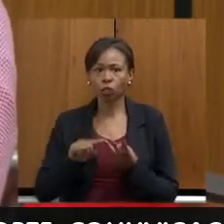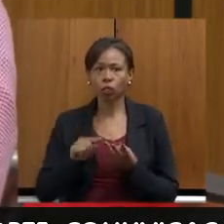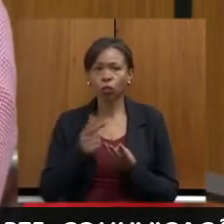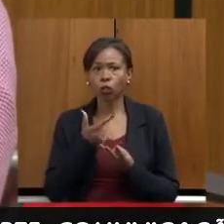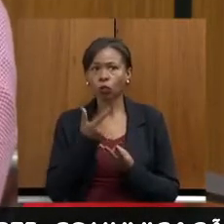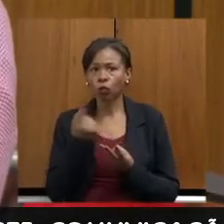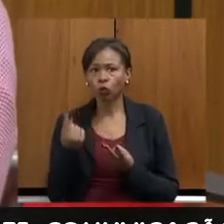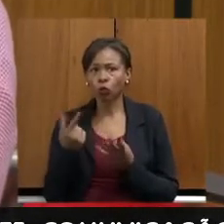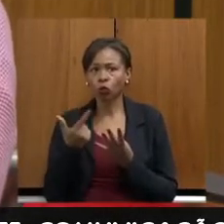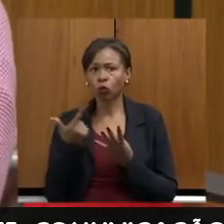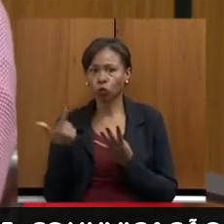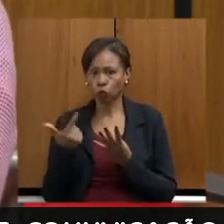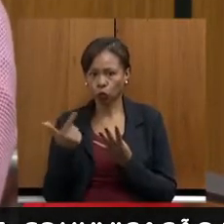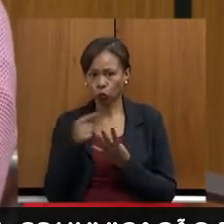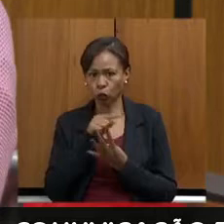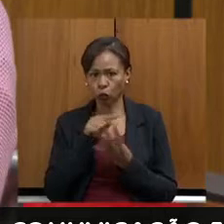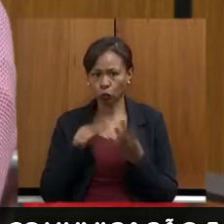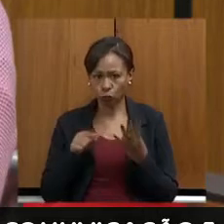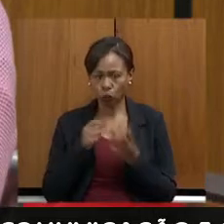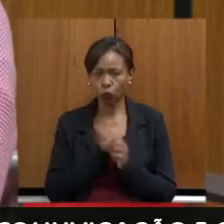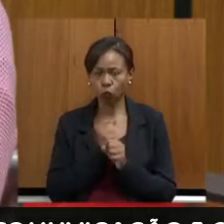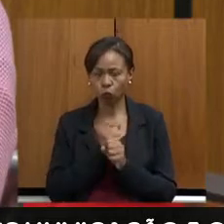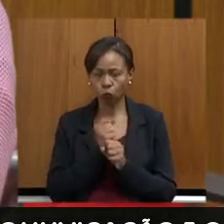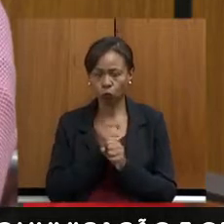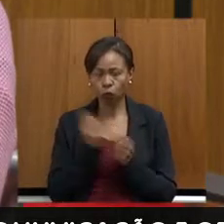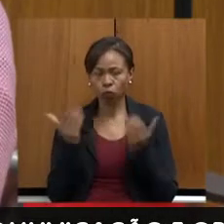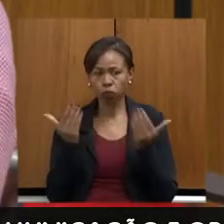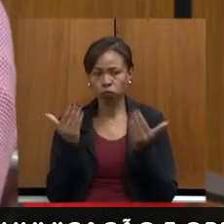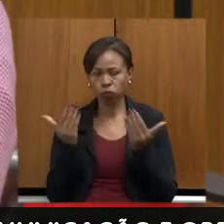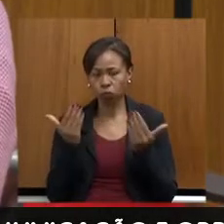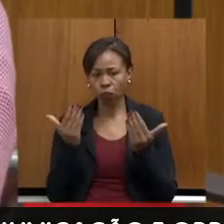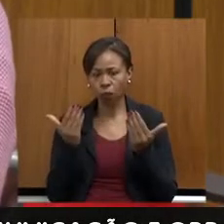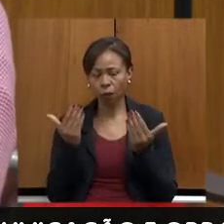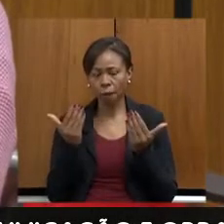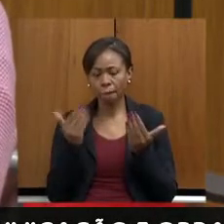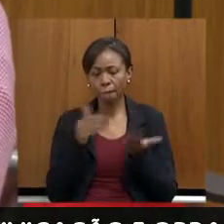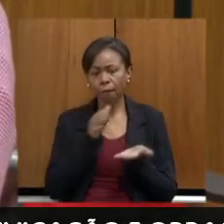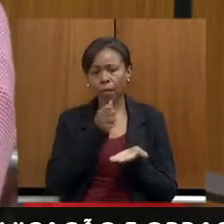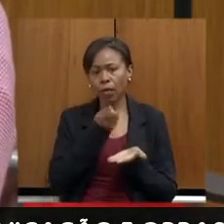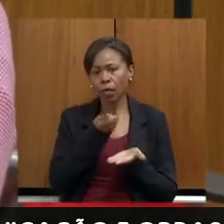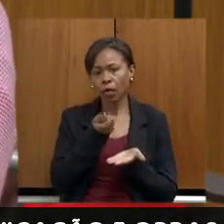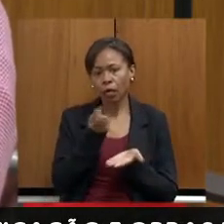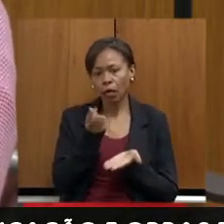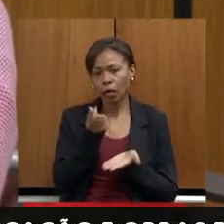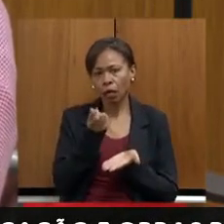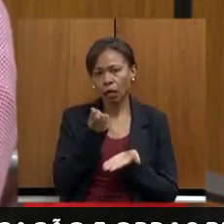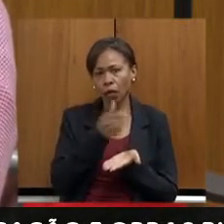se nós considerarmos as despesas executadas